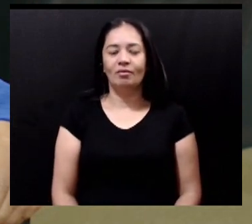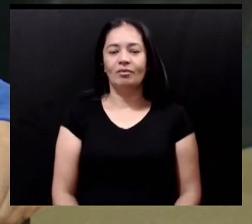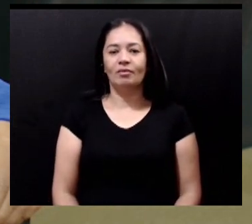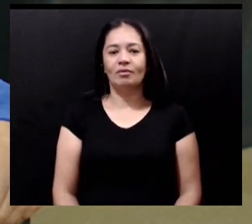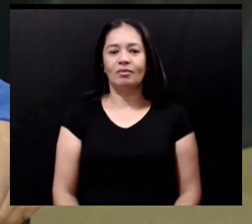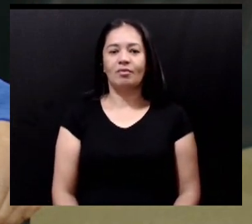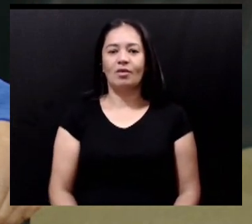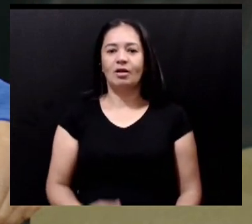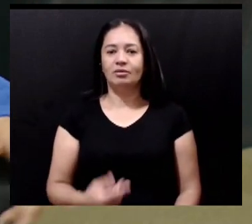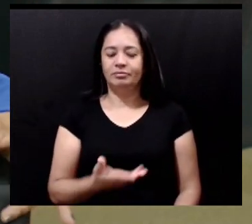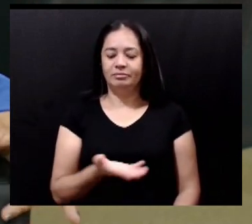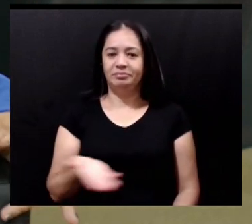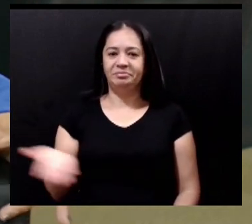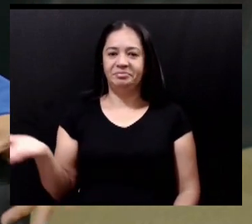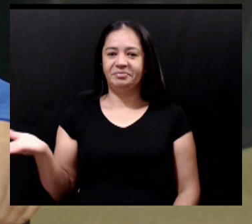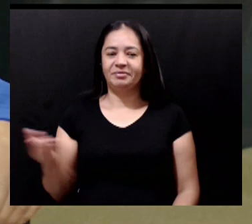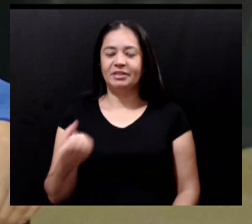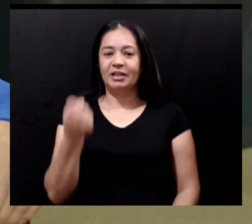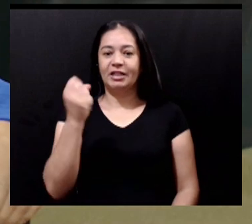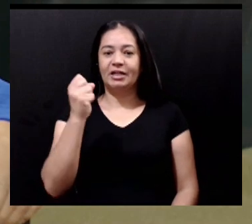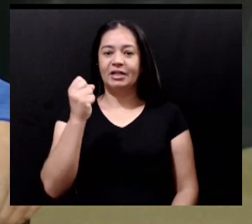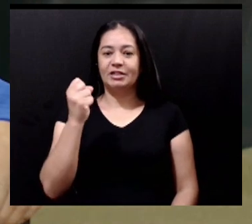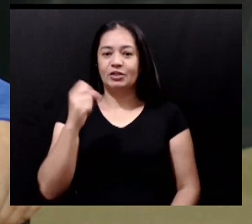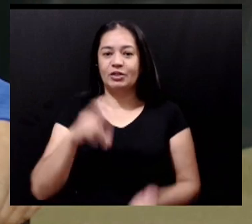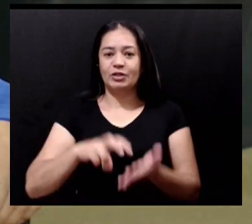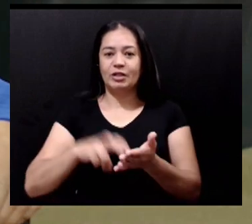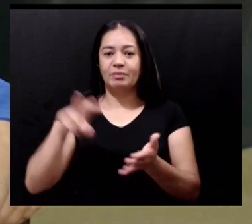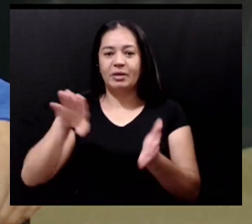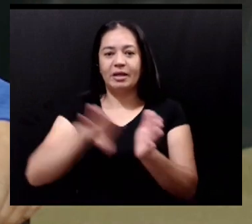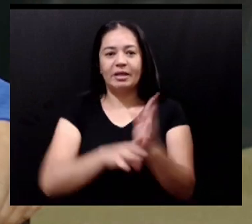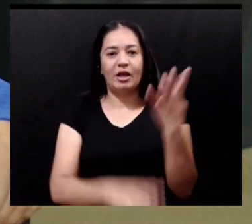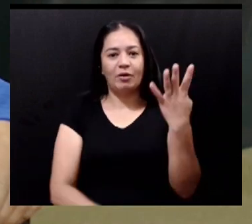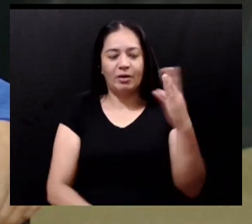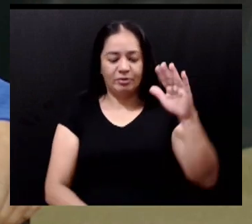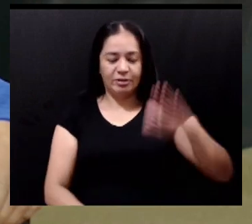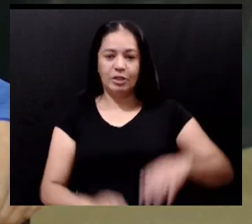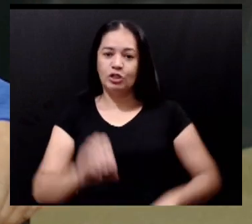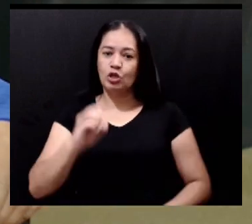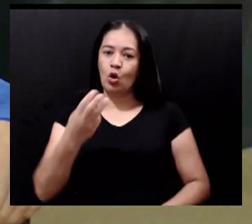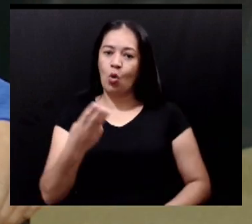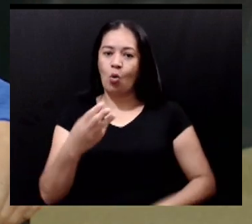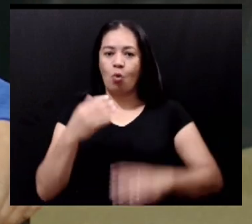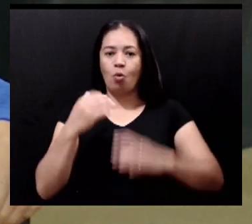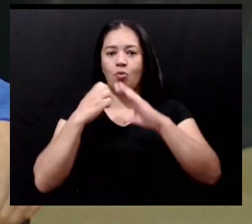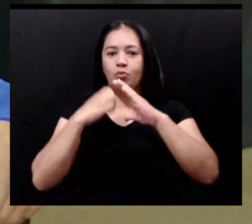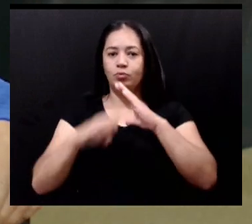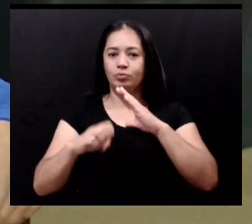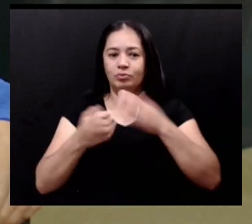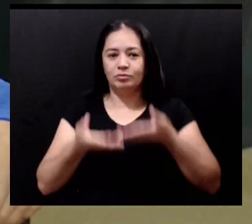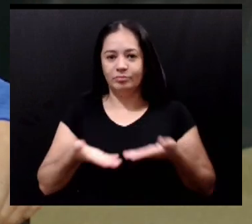1937725880, das 8 às 4 da tarde, ou então por e-mail, humanização@hm